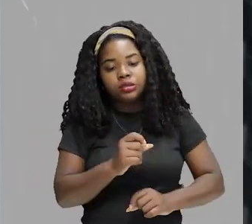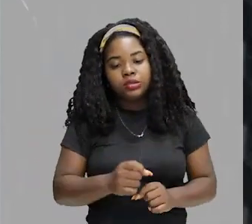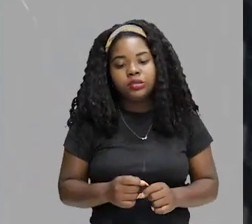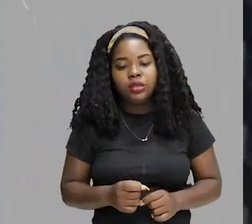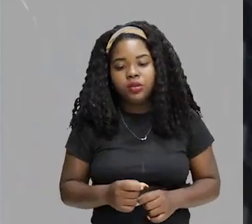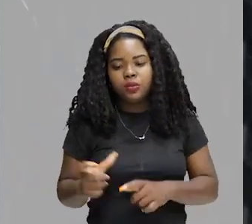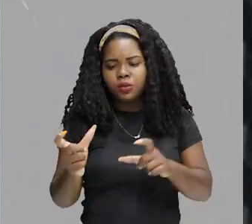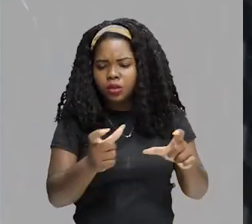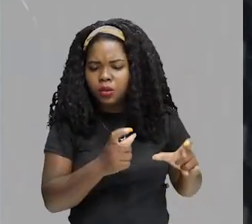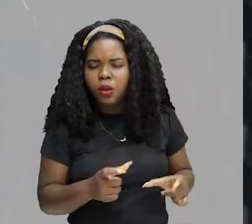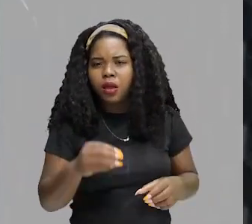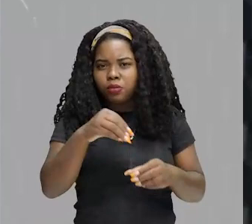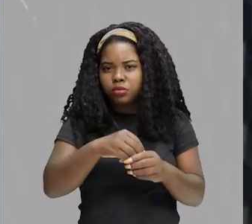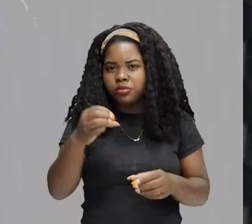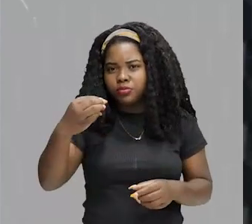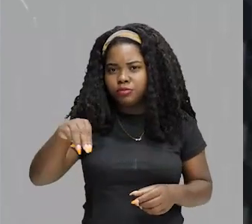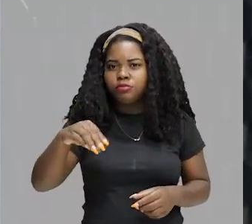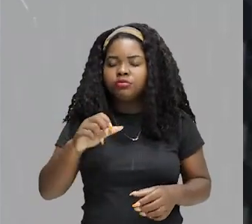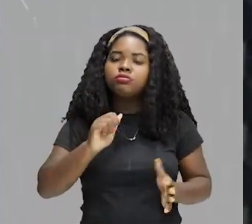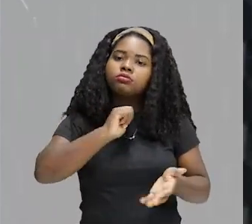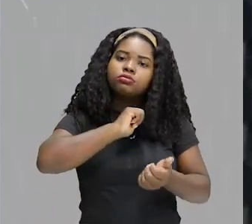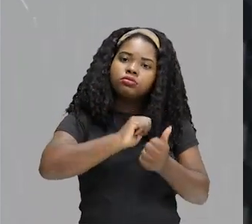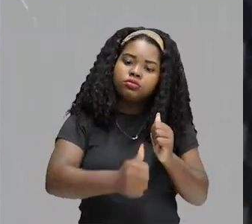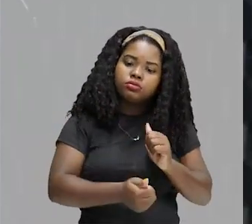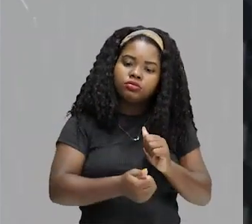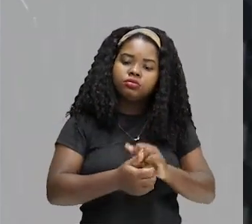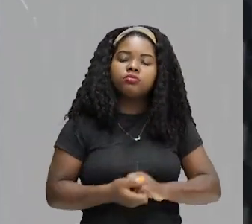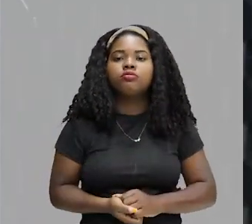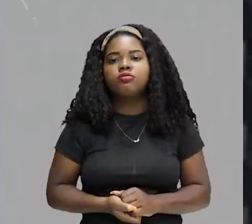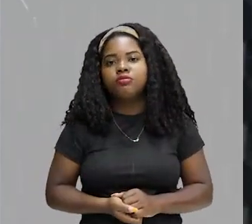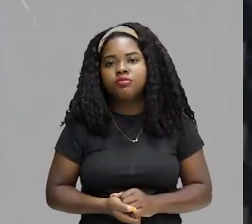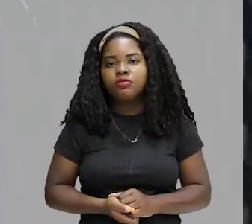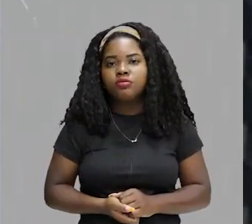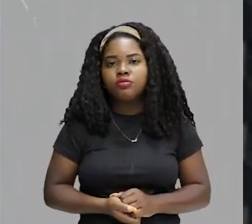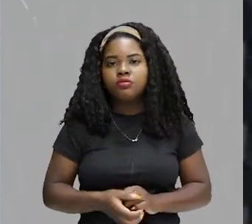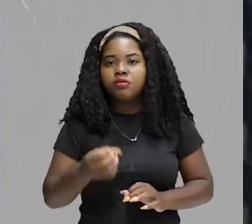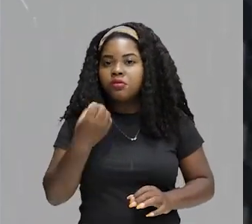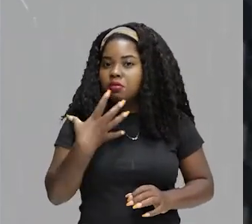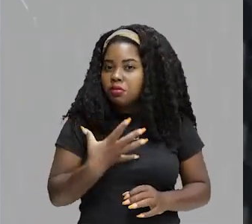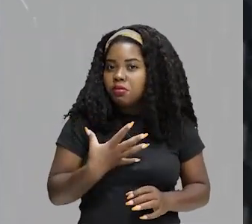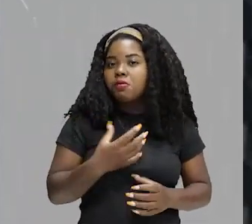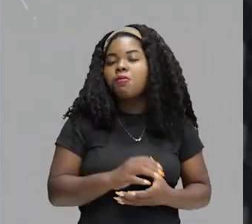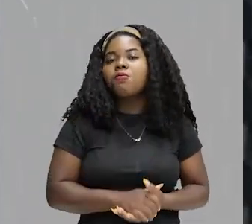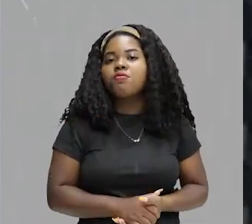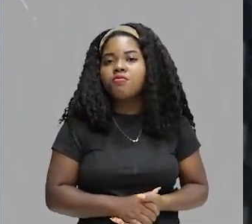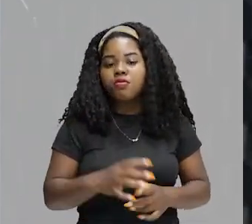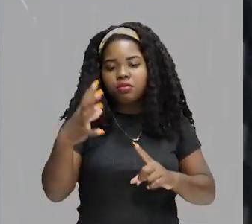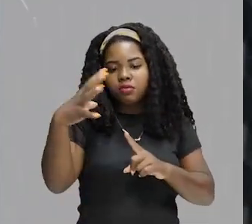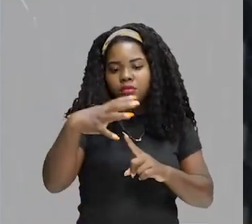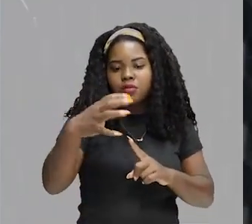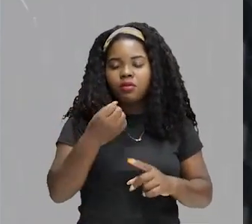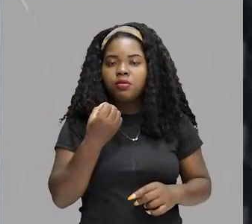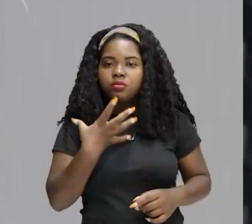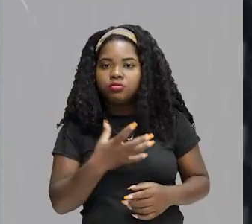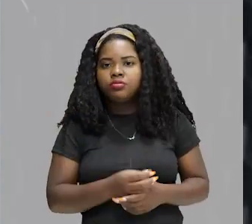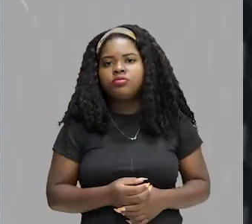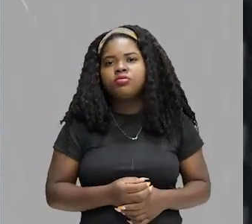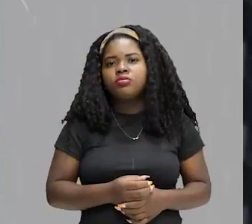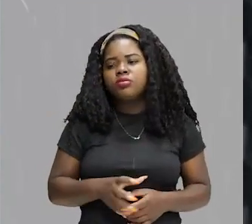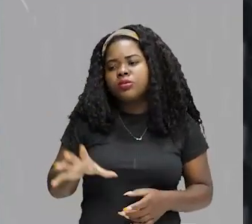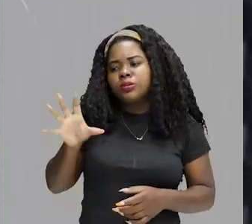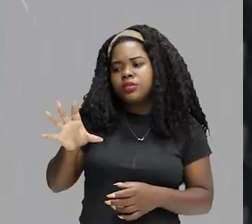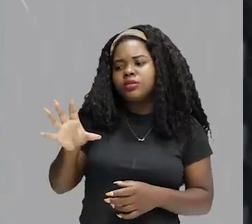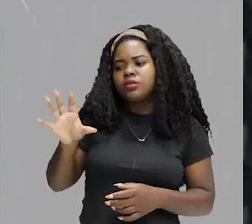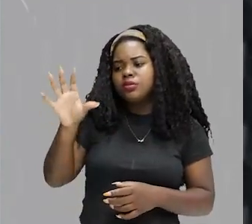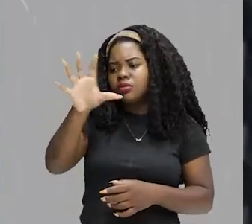trabalham determinados esportes de forma mais eficiente, digamos assim, mais forte. Se nós formos aqui para a região da cidade operária, eu vou fugir um